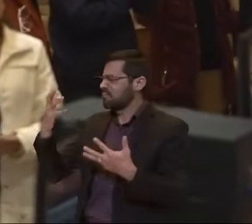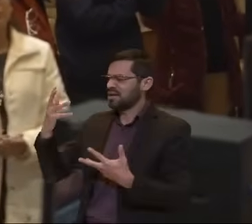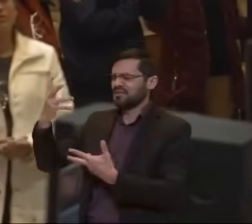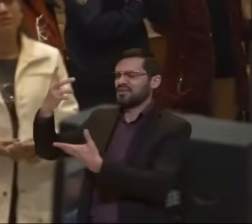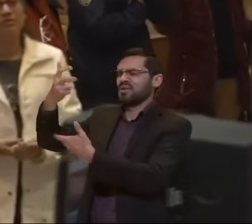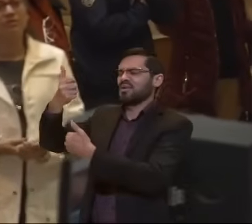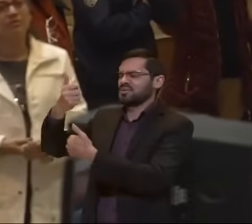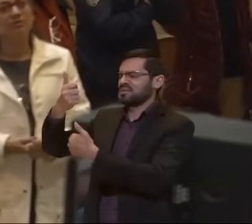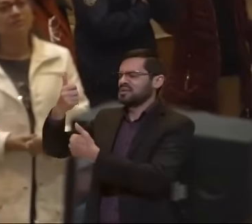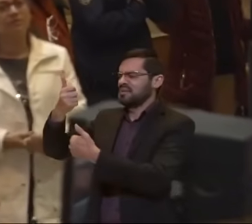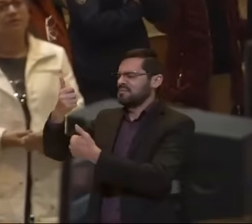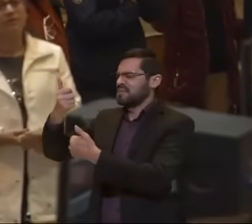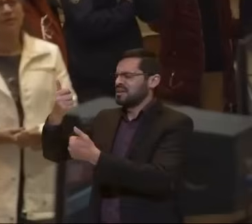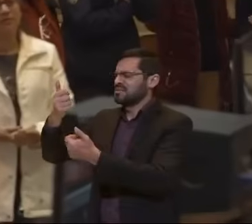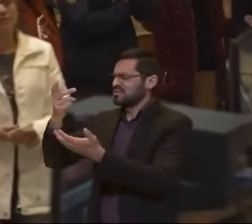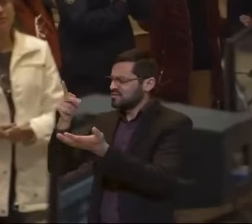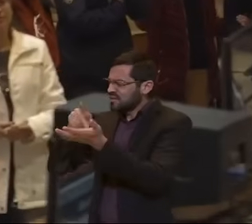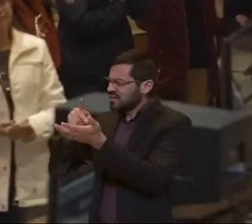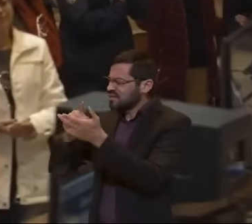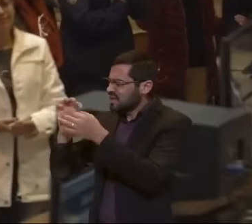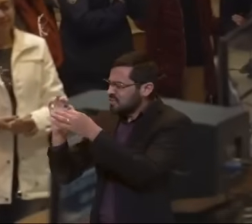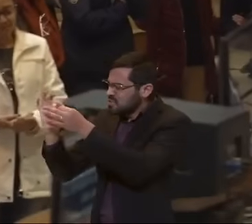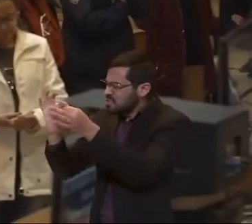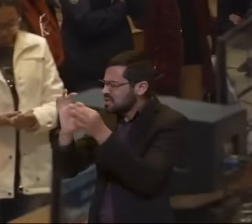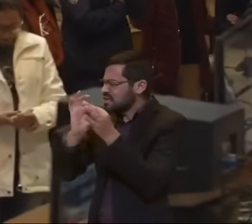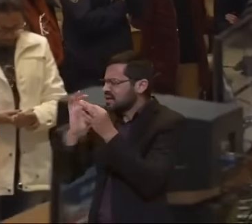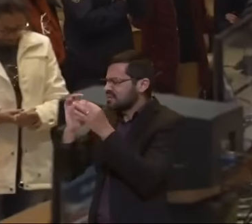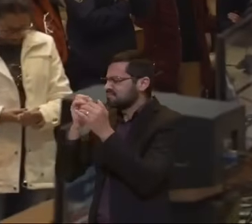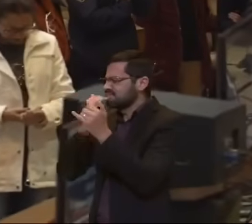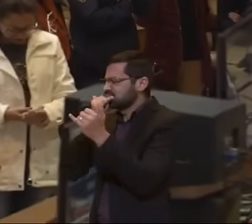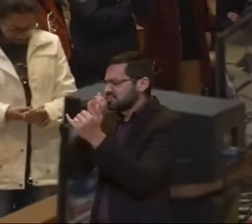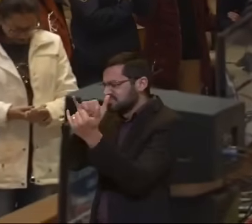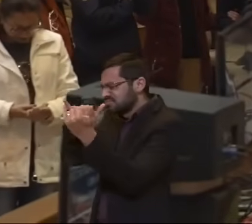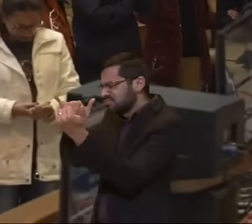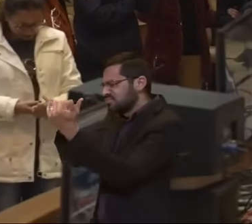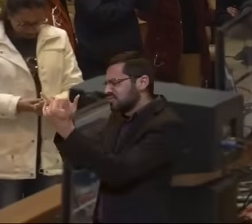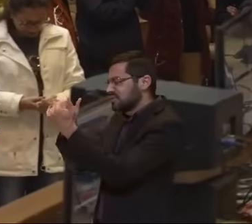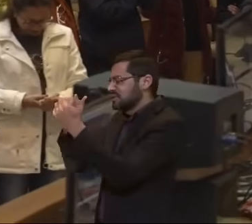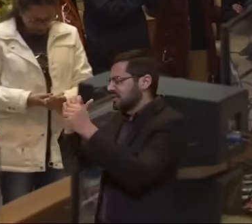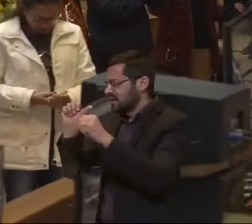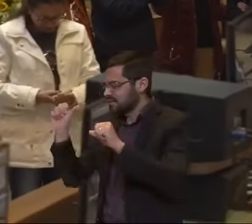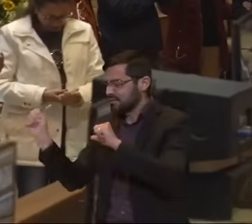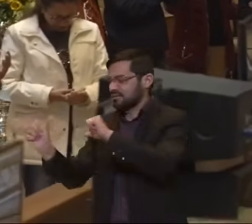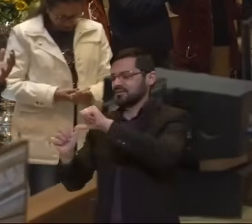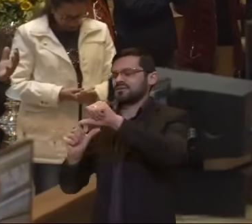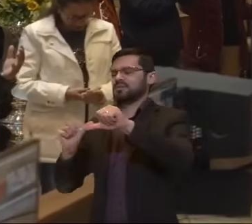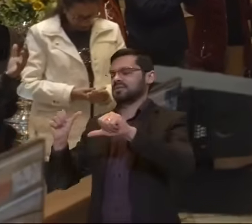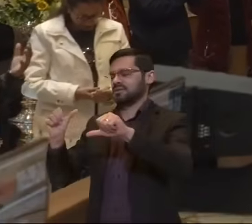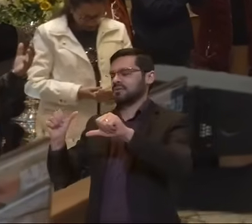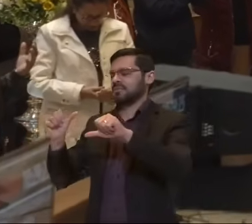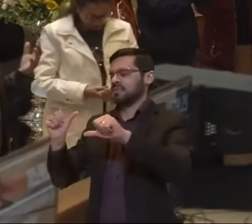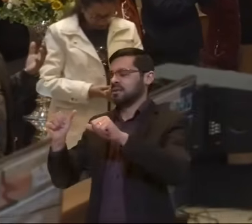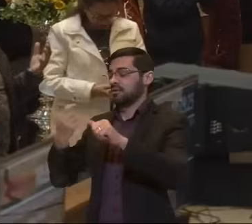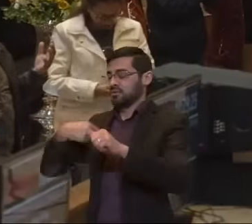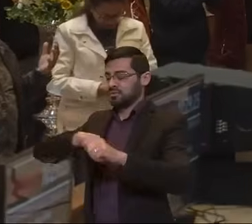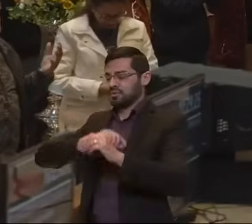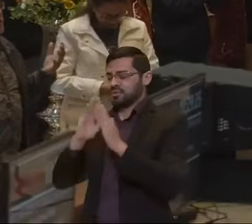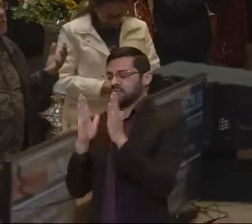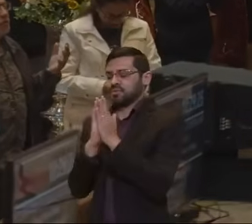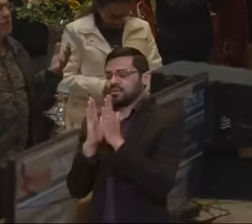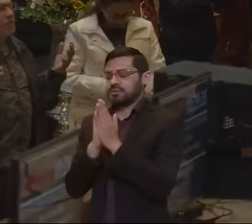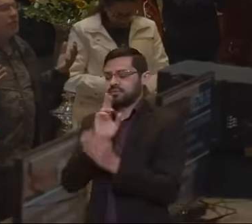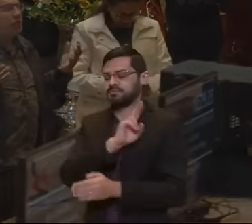bênção sobre todos, é união, é perdão, é transformação, é aquilo que oramos